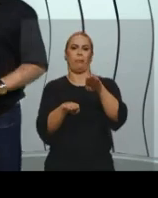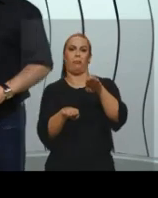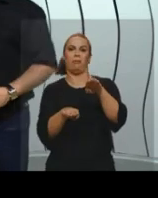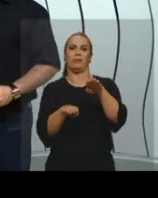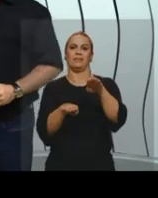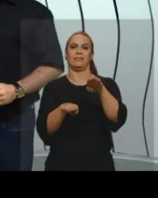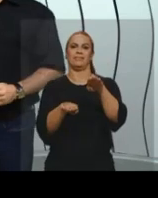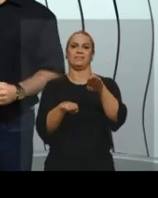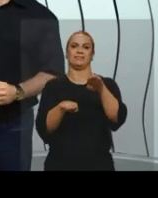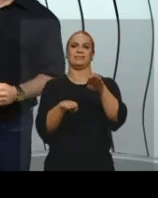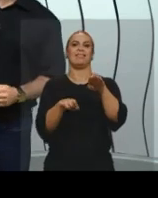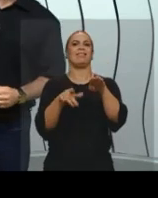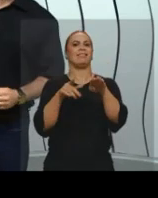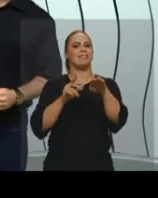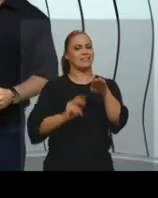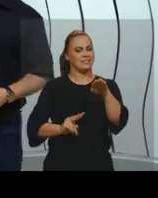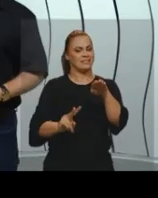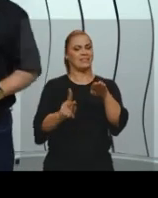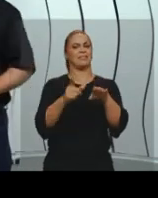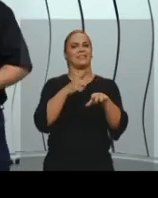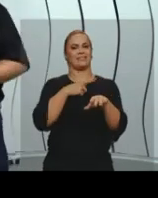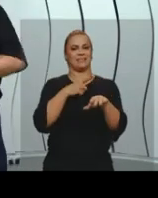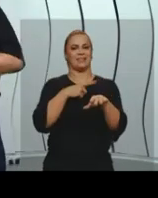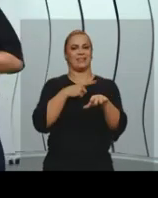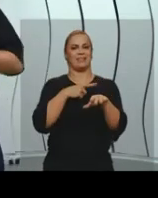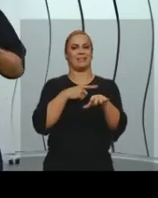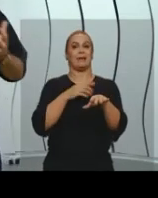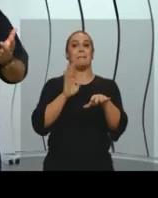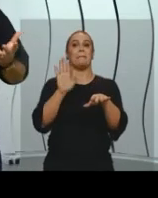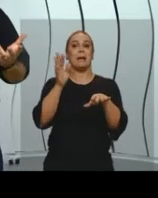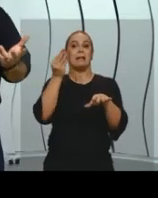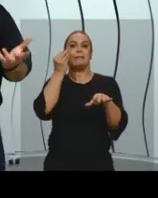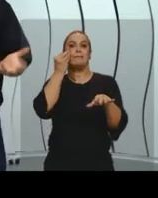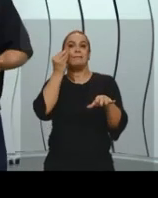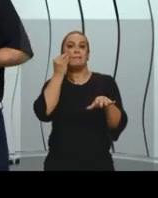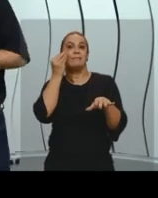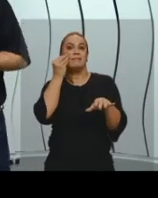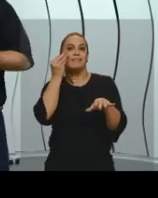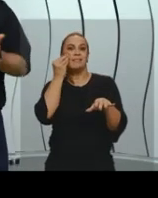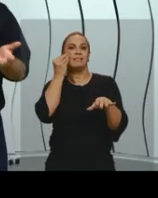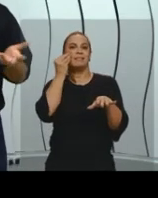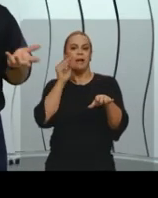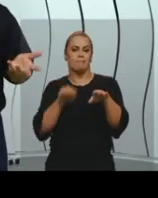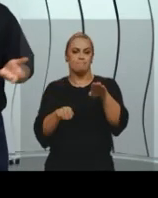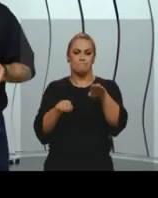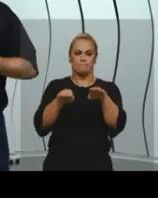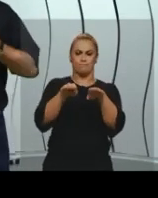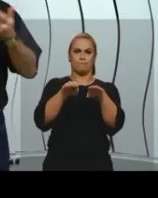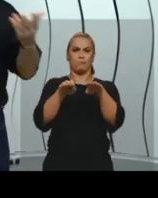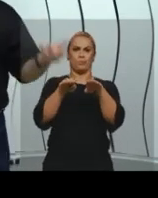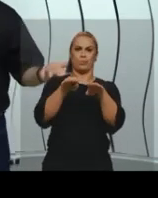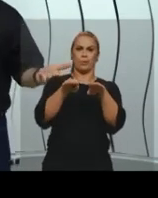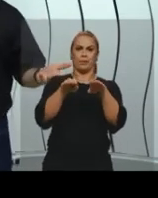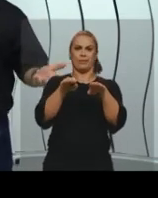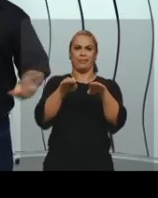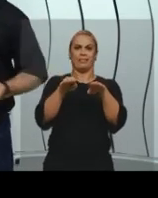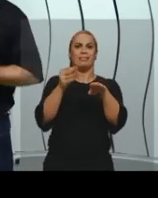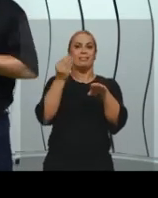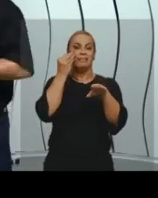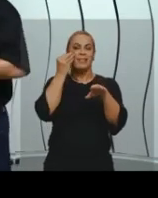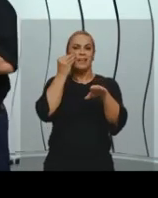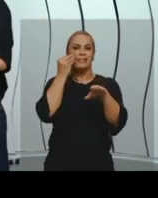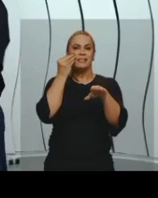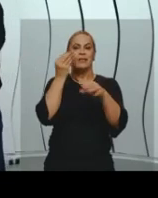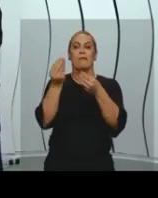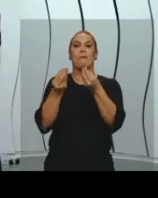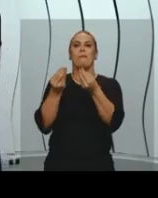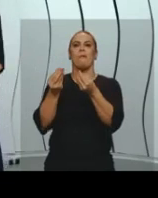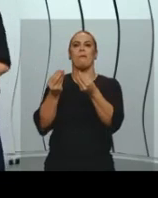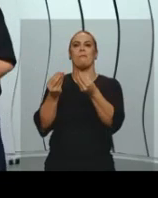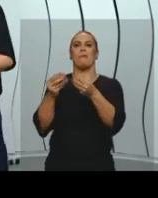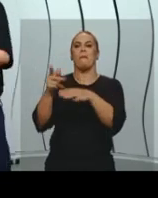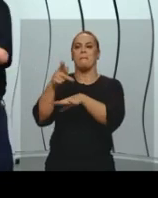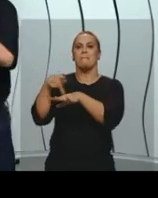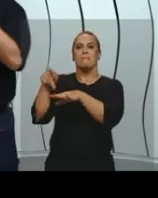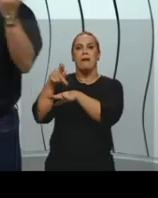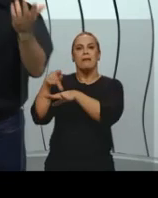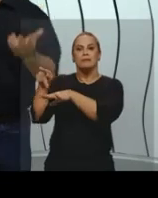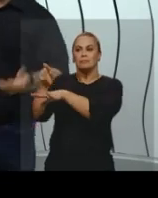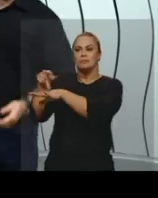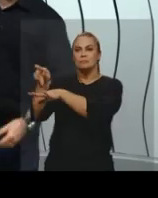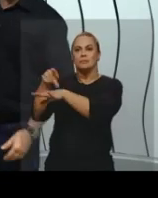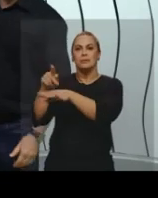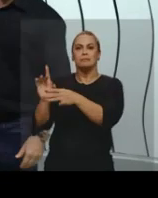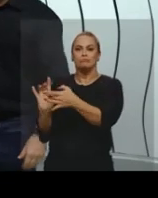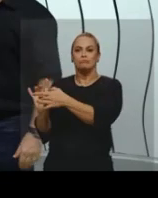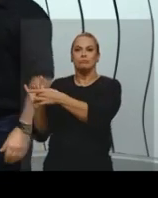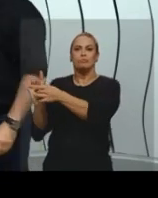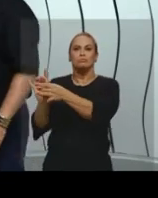com que a criação de blocos econômicos seja, atualmente, nem tanto uma alternativa, mas uma necessidade da